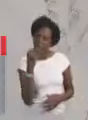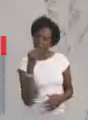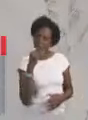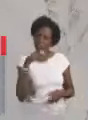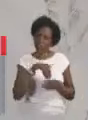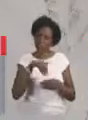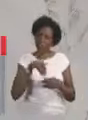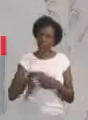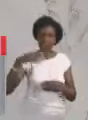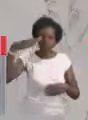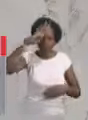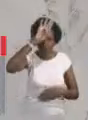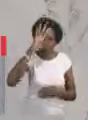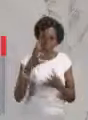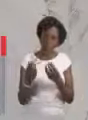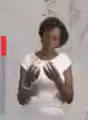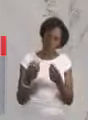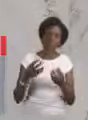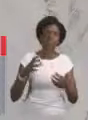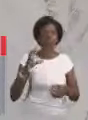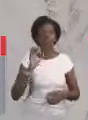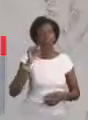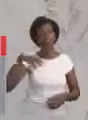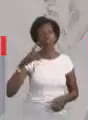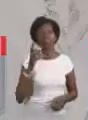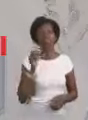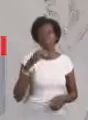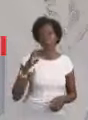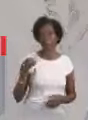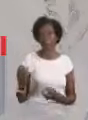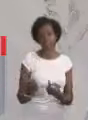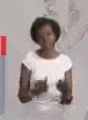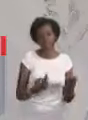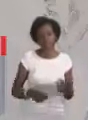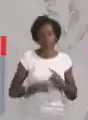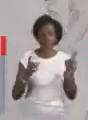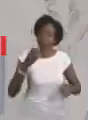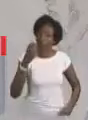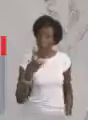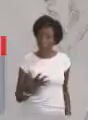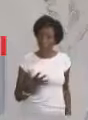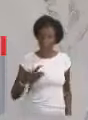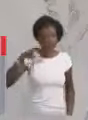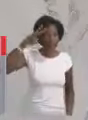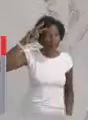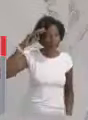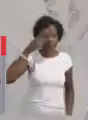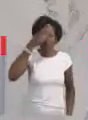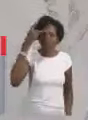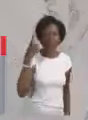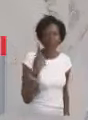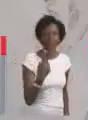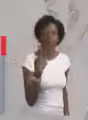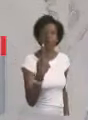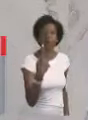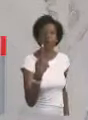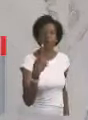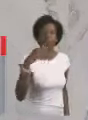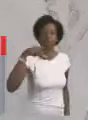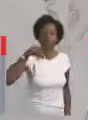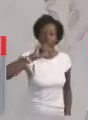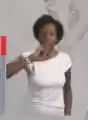ao governo vem fazendo em outro já fizeram Mas é bom chamar atenção aqui de uma pessoa de um do